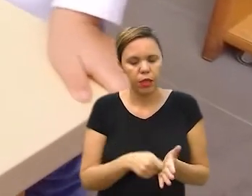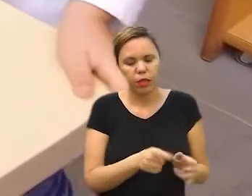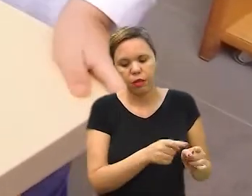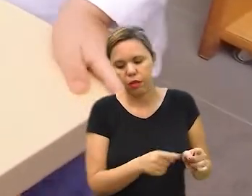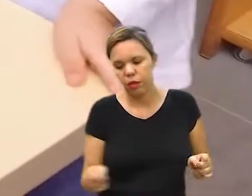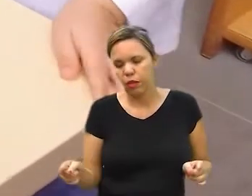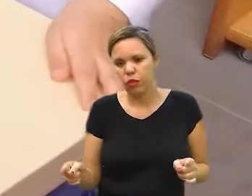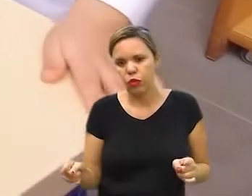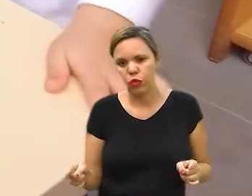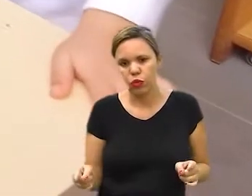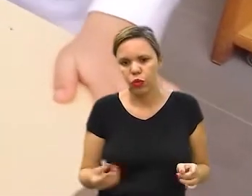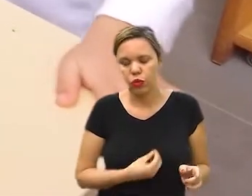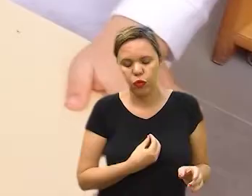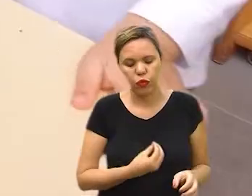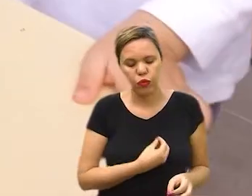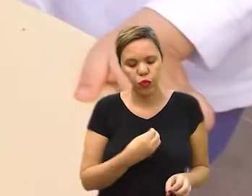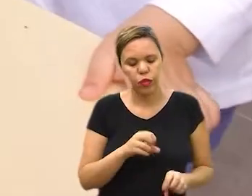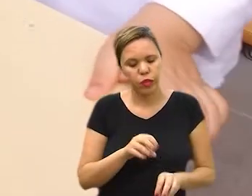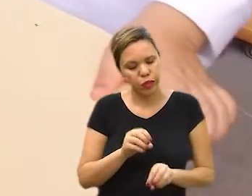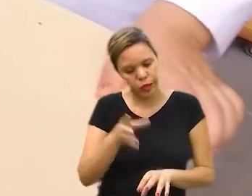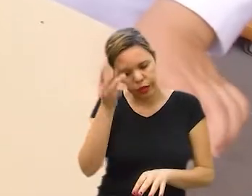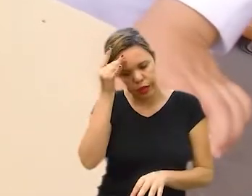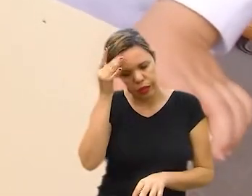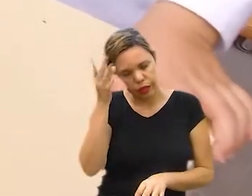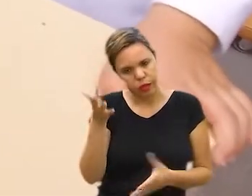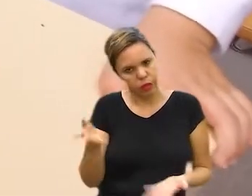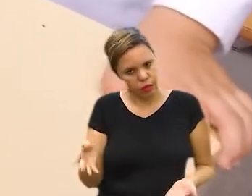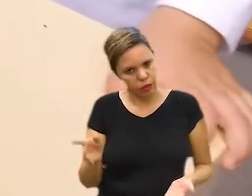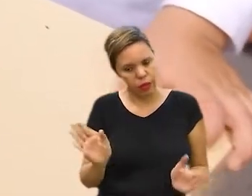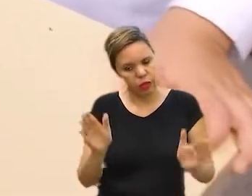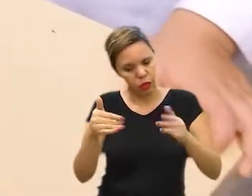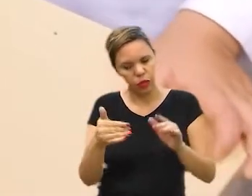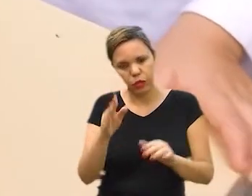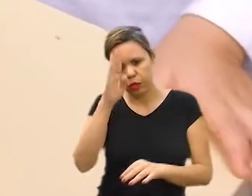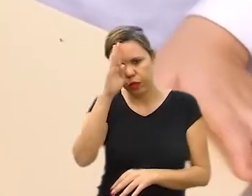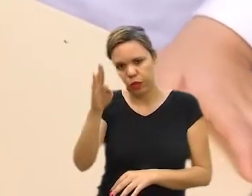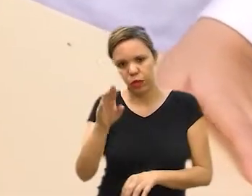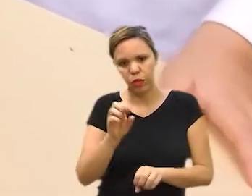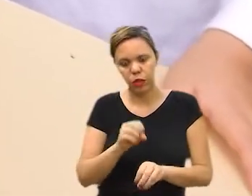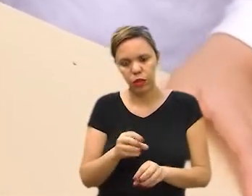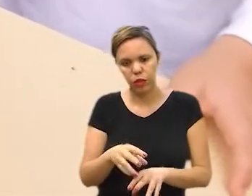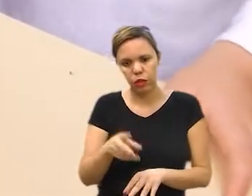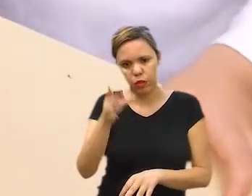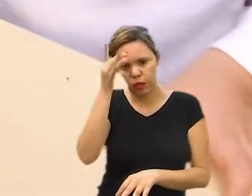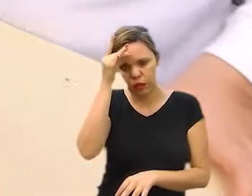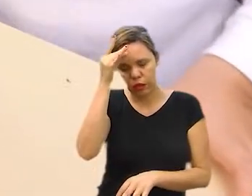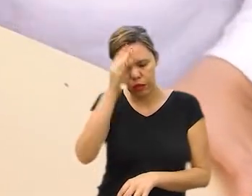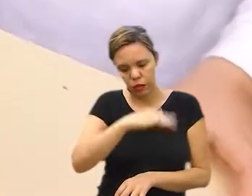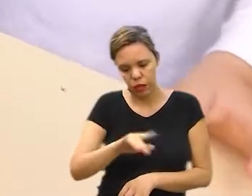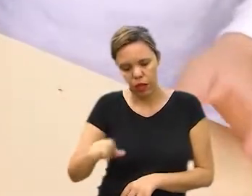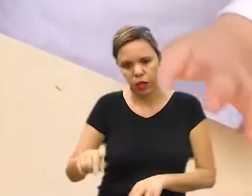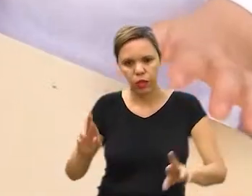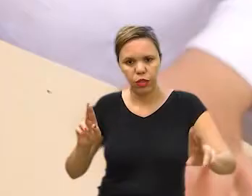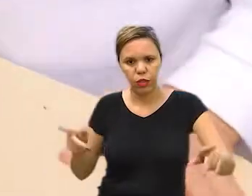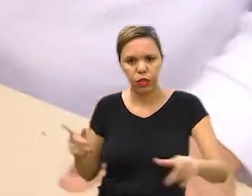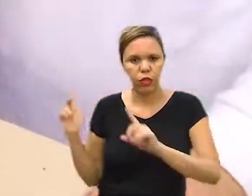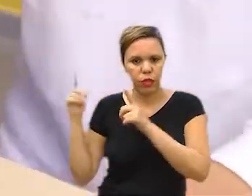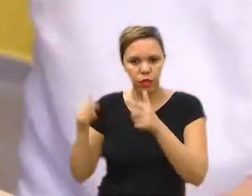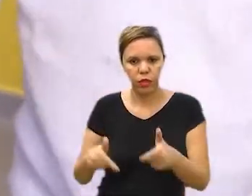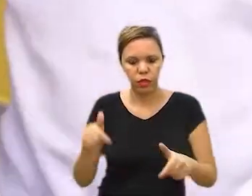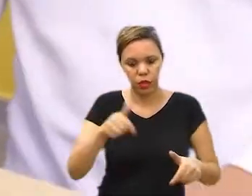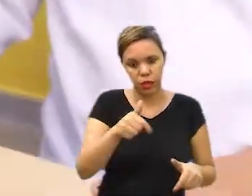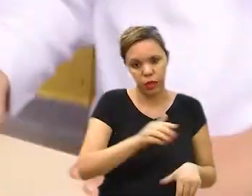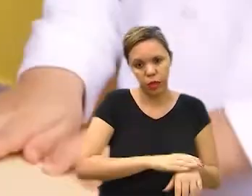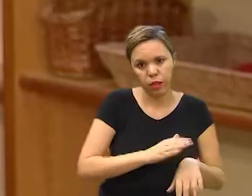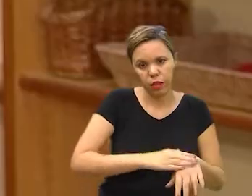nessa filosofia os caminhos da educação, do aprender, exatamente. Né? Ela é o centro da educação dela. Esse é o diferencial gigantesco entre a tradicional e o